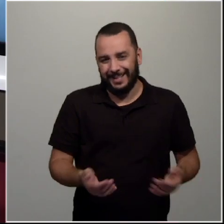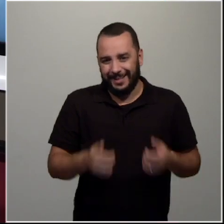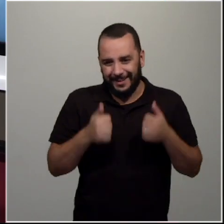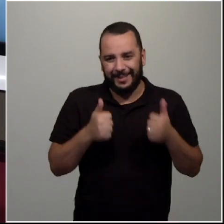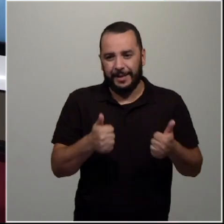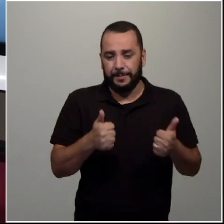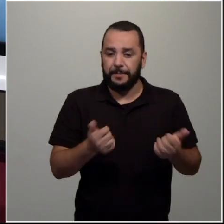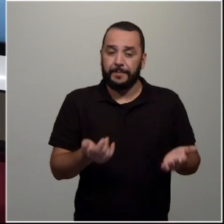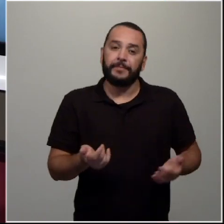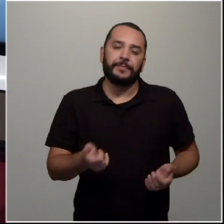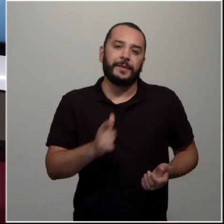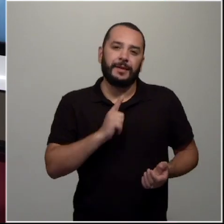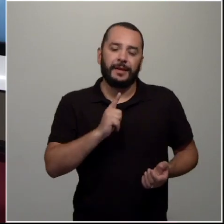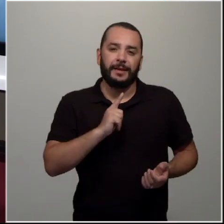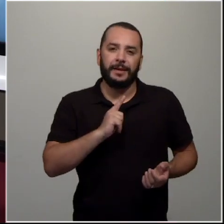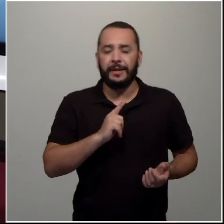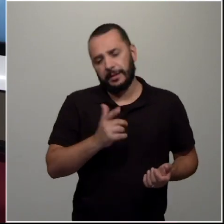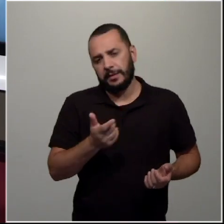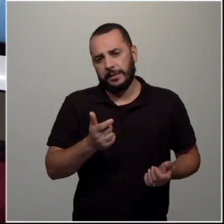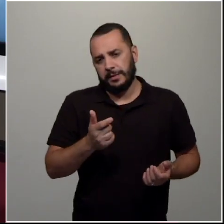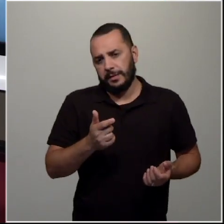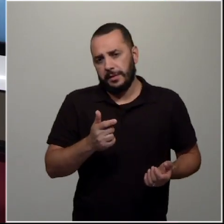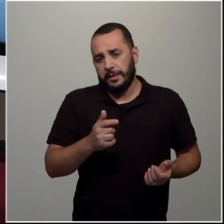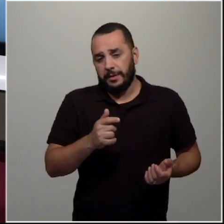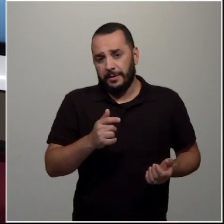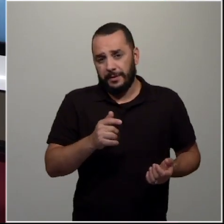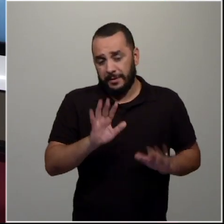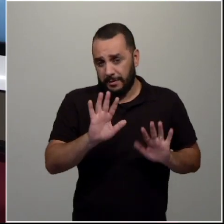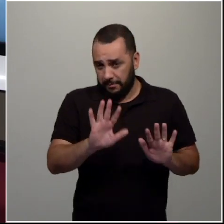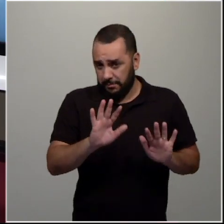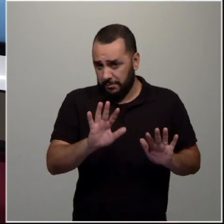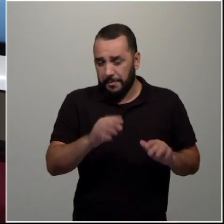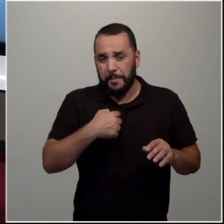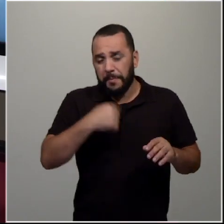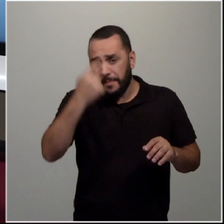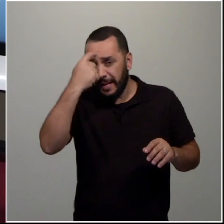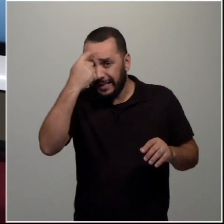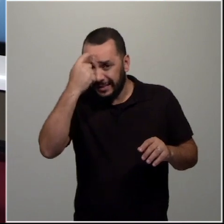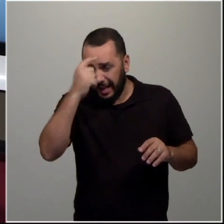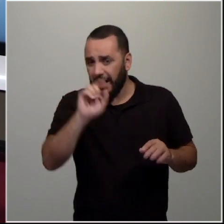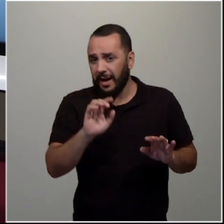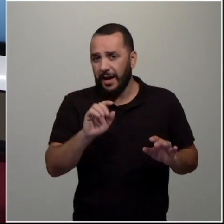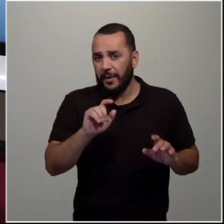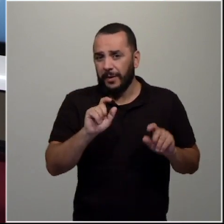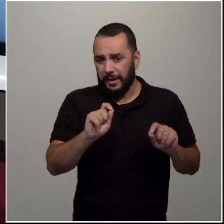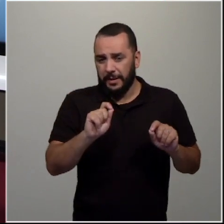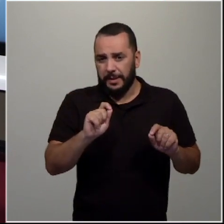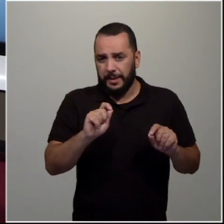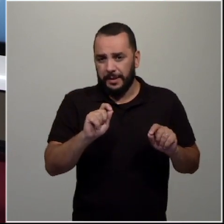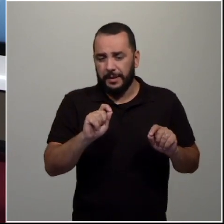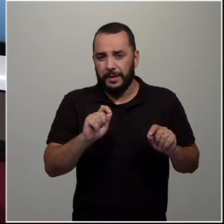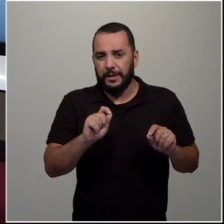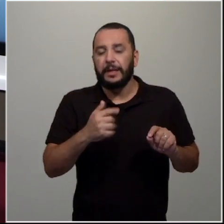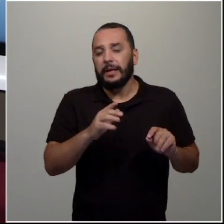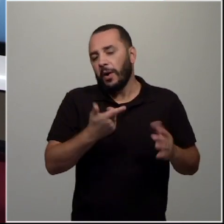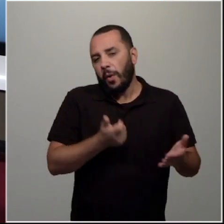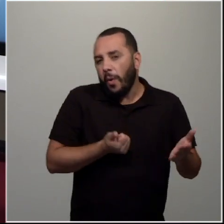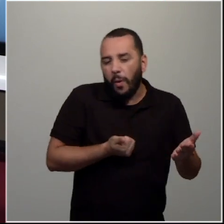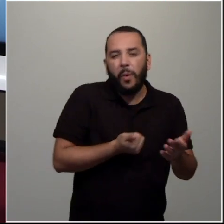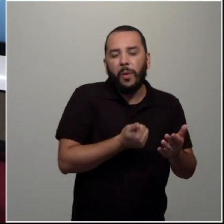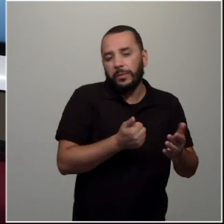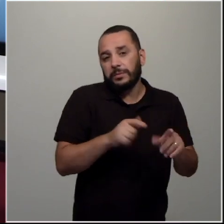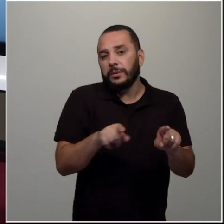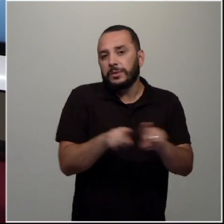é que depois pode pensar inclusive na compra desses dessas